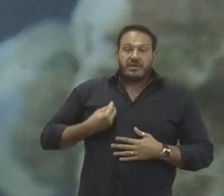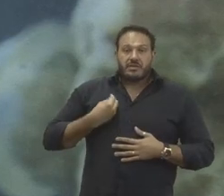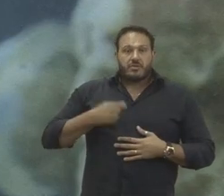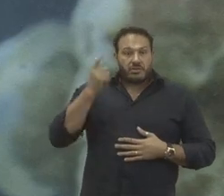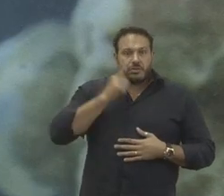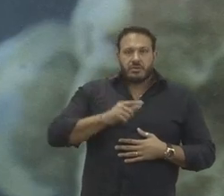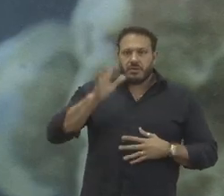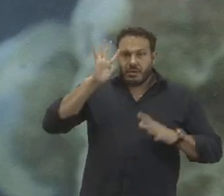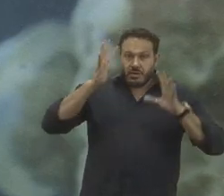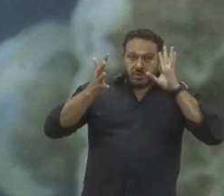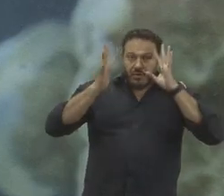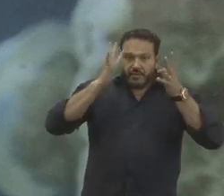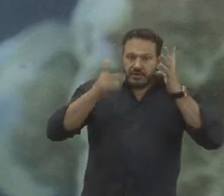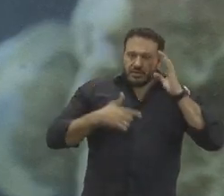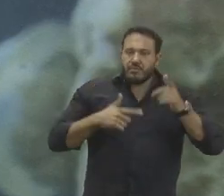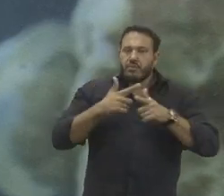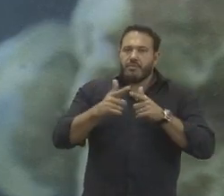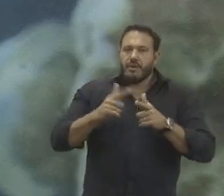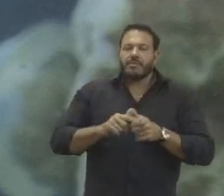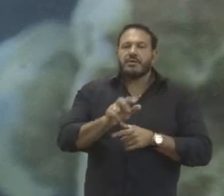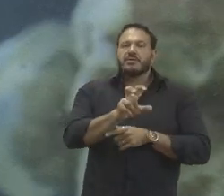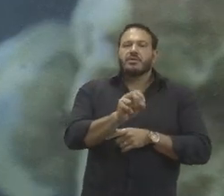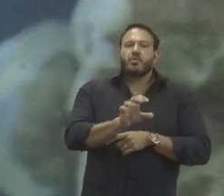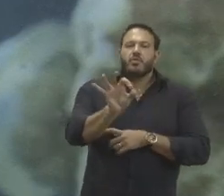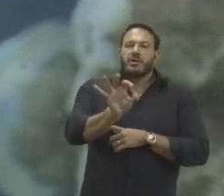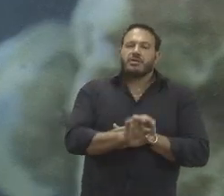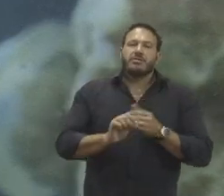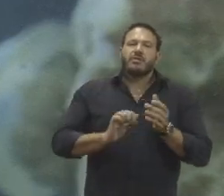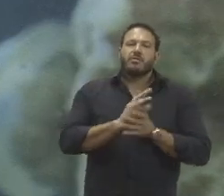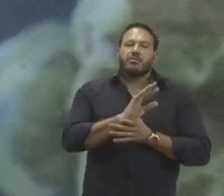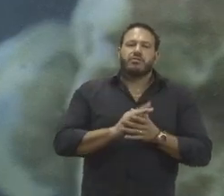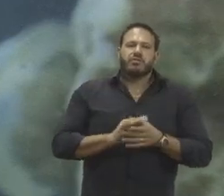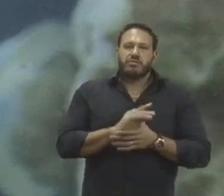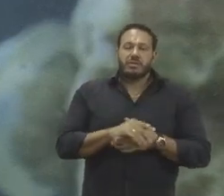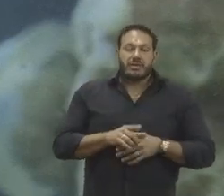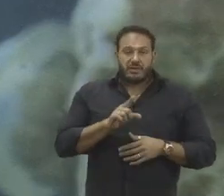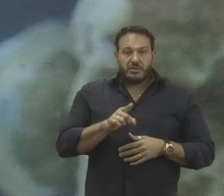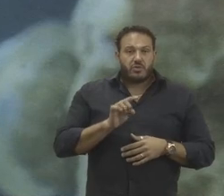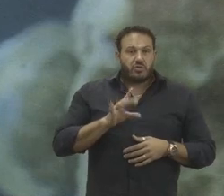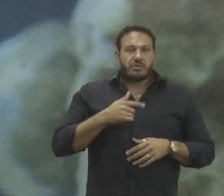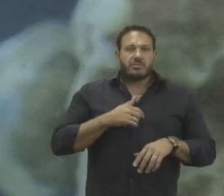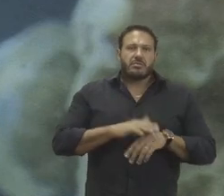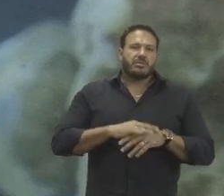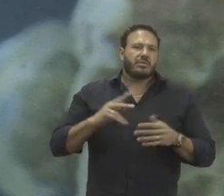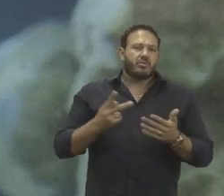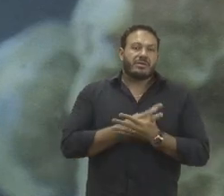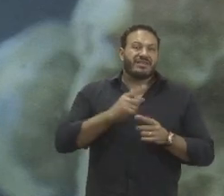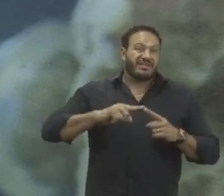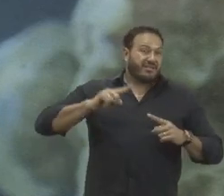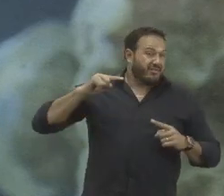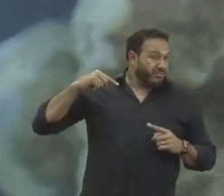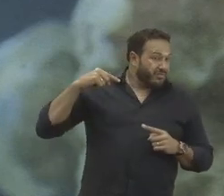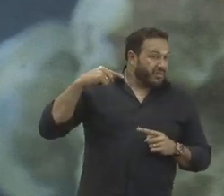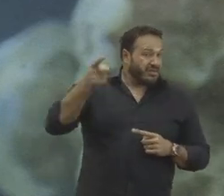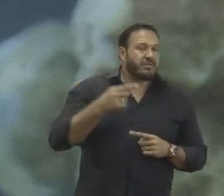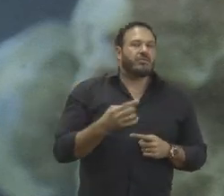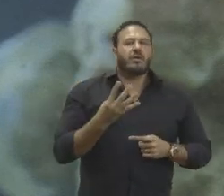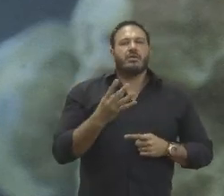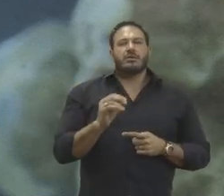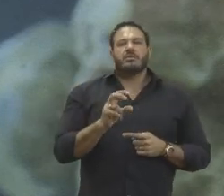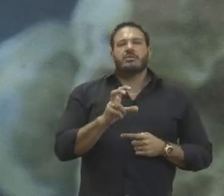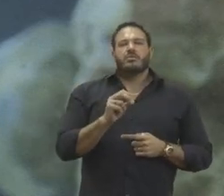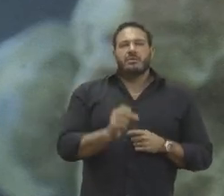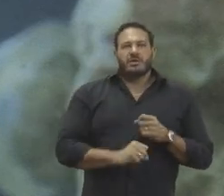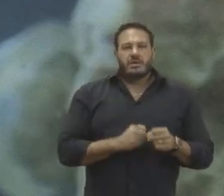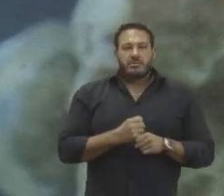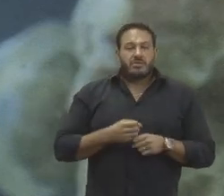problema de emissão de 50% das nossas emissões isso só teria efeito daqui a 40 50 anos né porque nós estamos